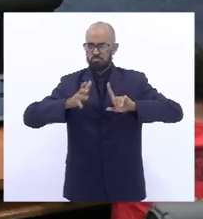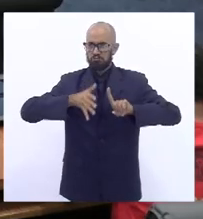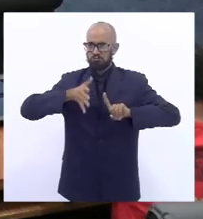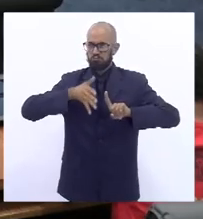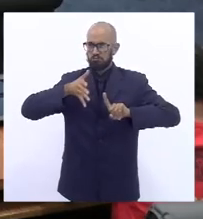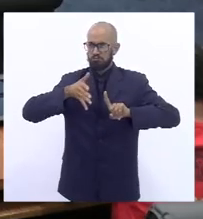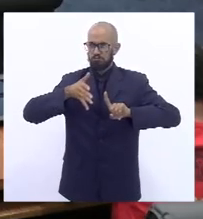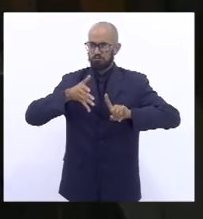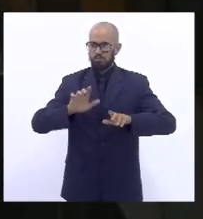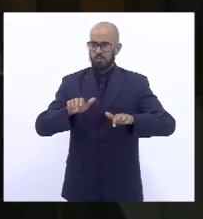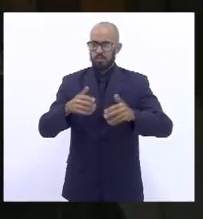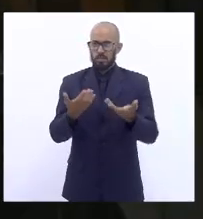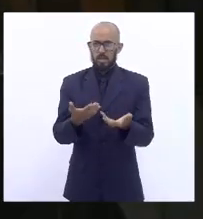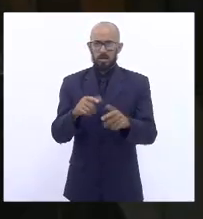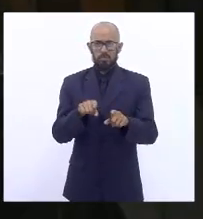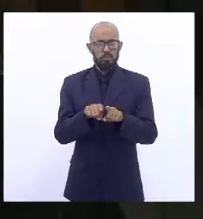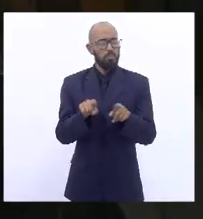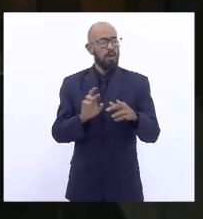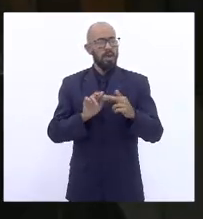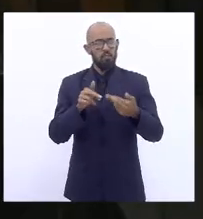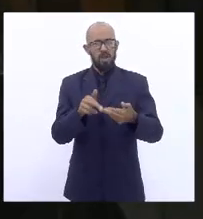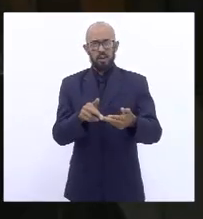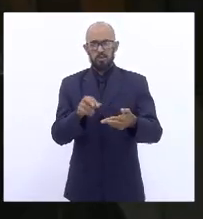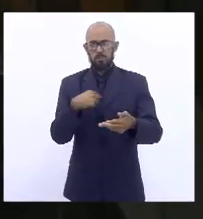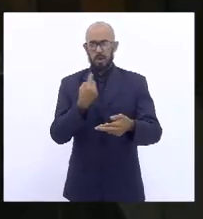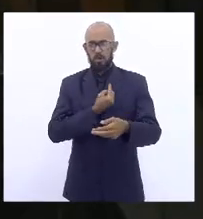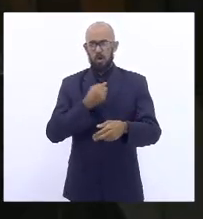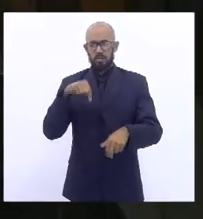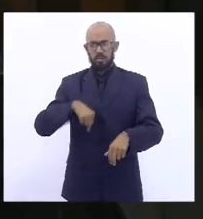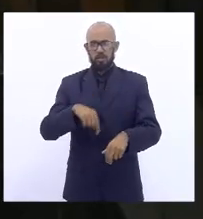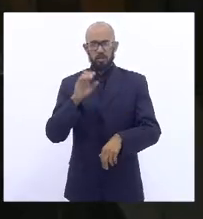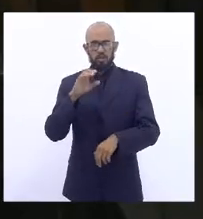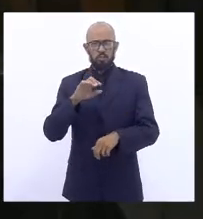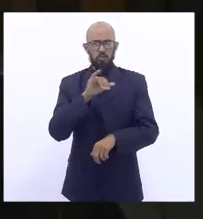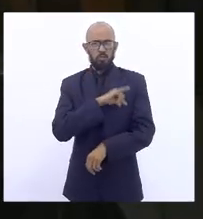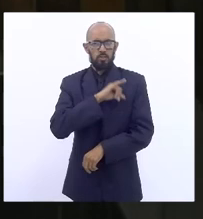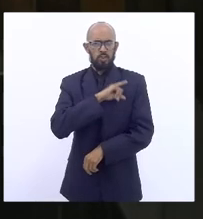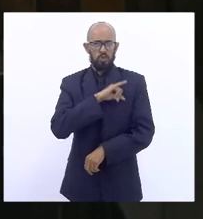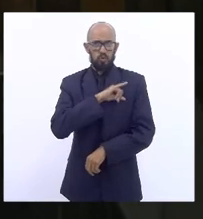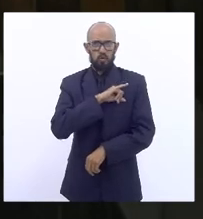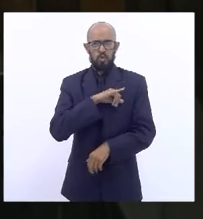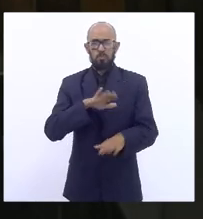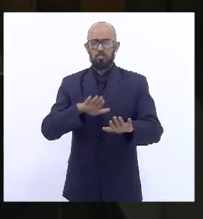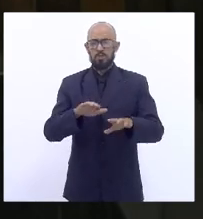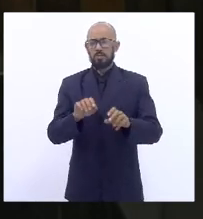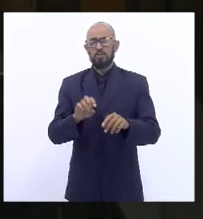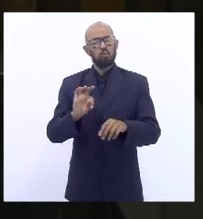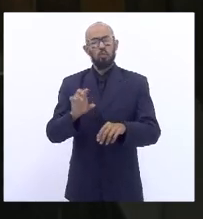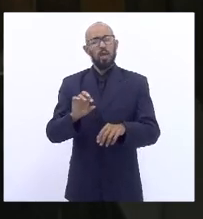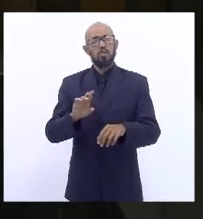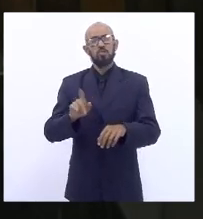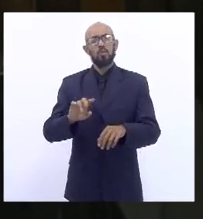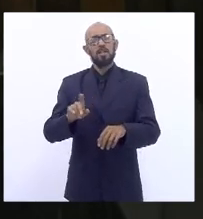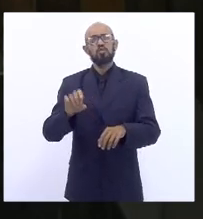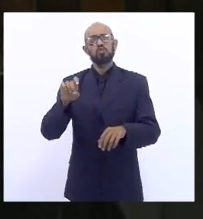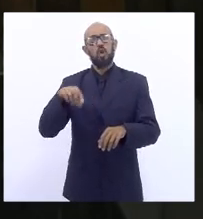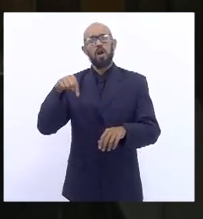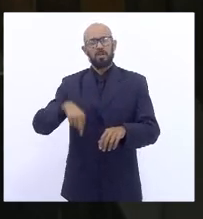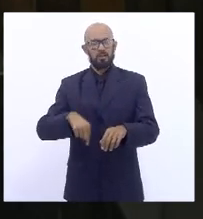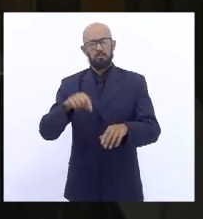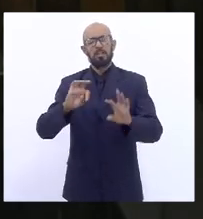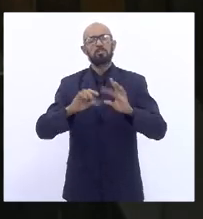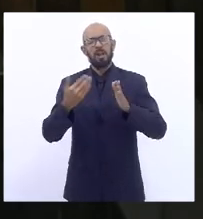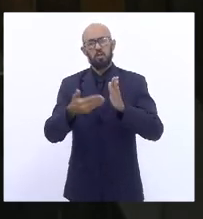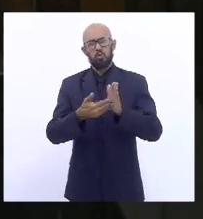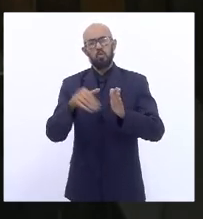Roberto, referência para todos nós aqui do Rio de Janeiro, e não apenas do Rio de Janeiro, mas para todos os brasileiros,